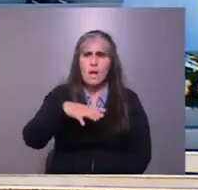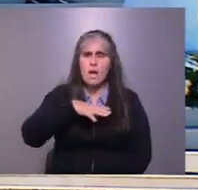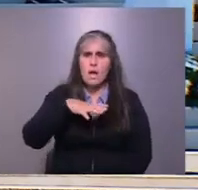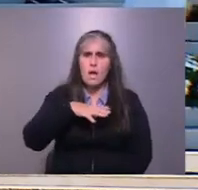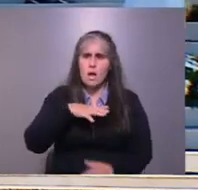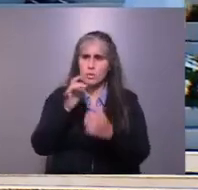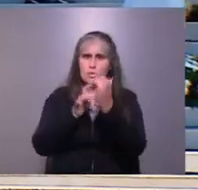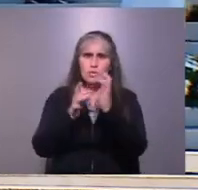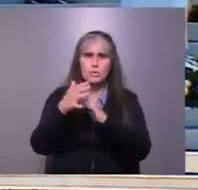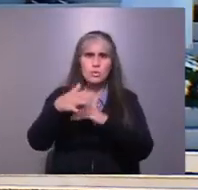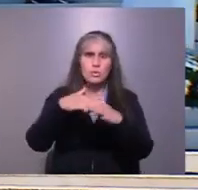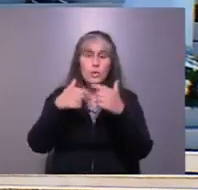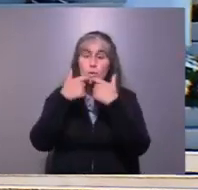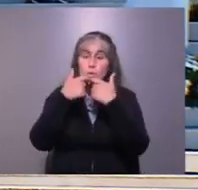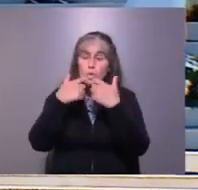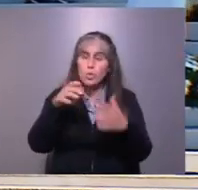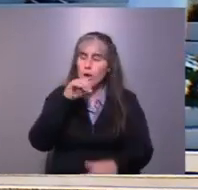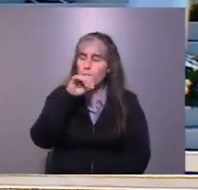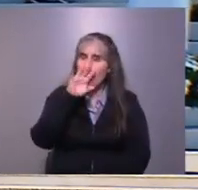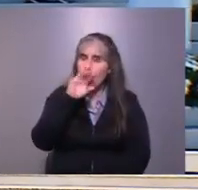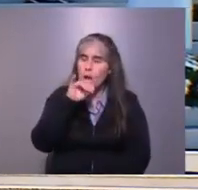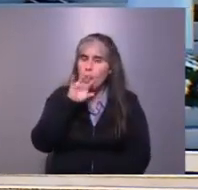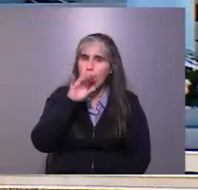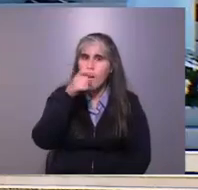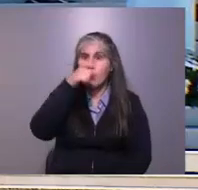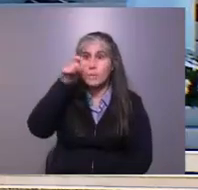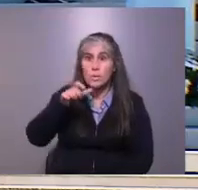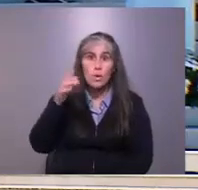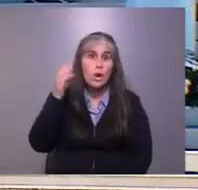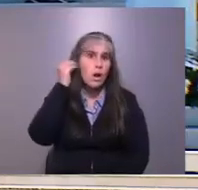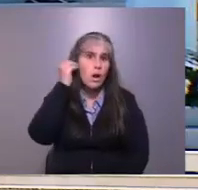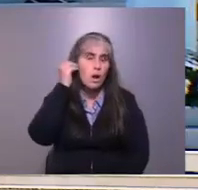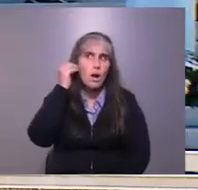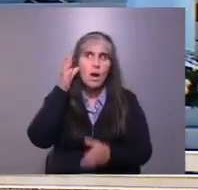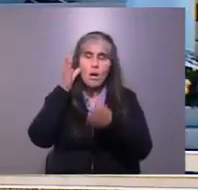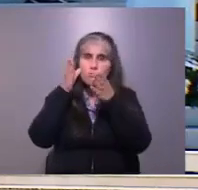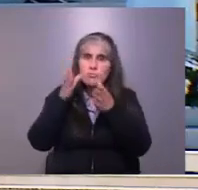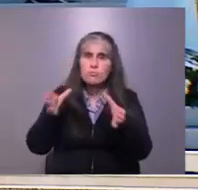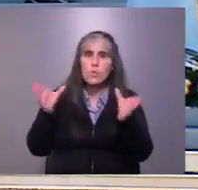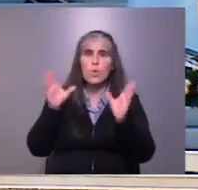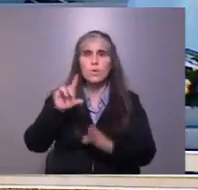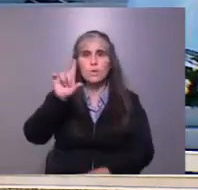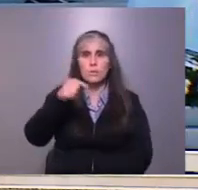faz é admirável, faz que os surdos ouçam e que os mudos falem.